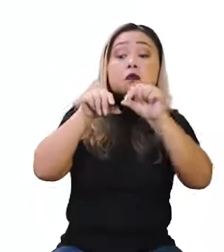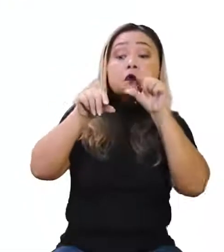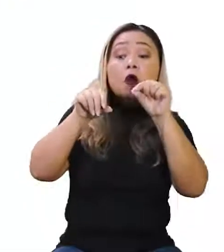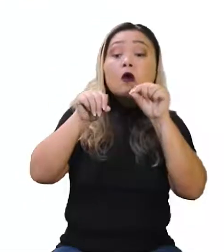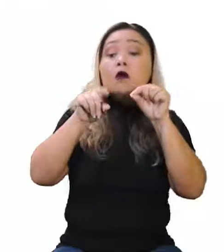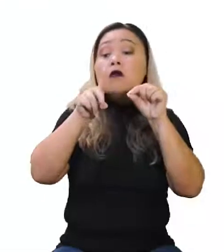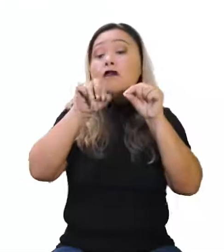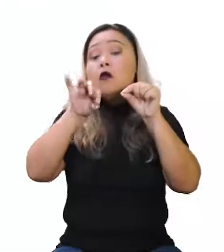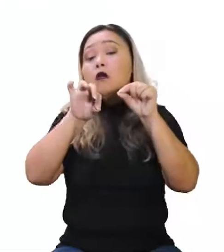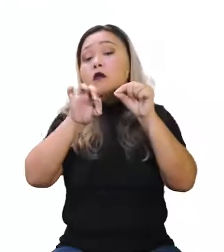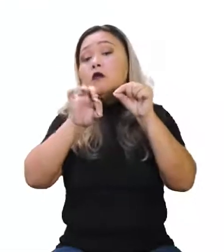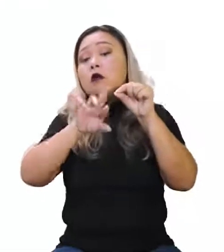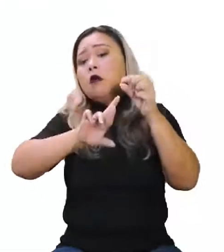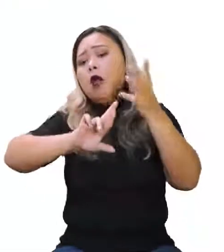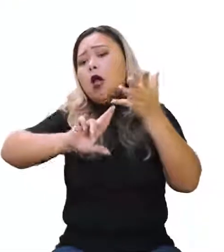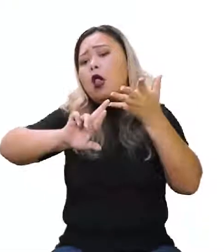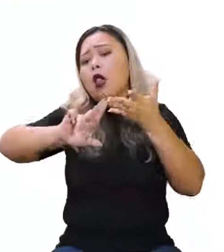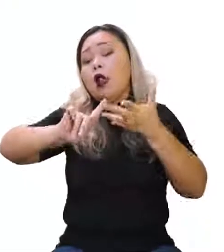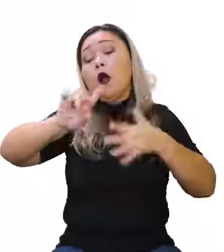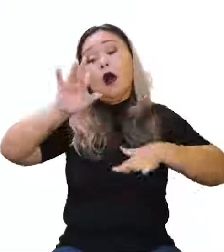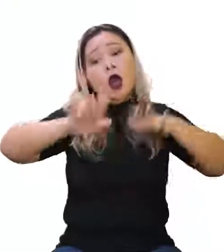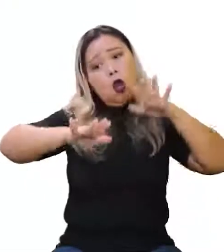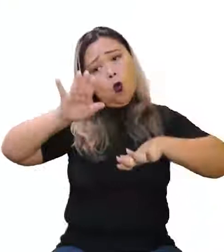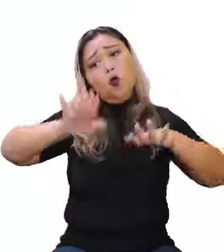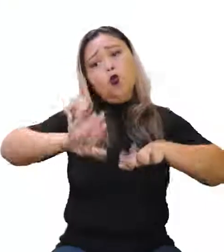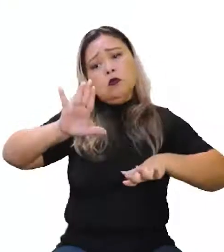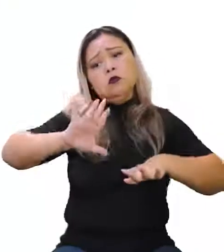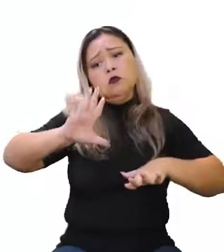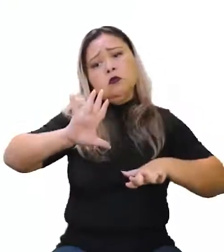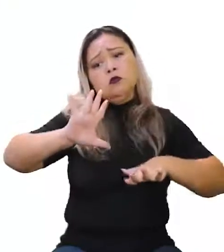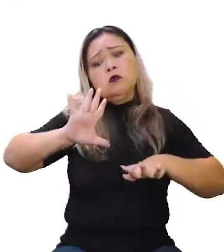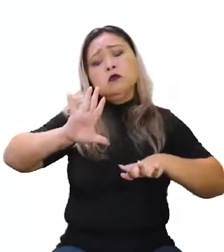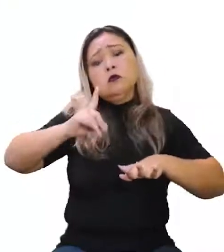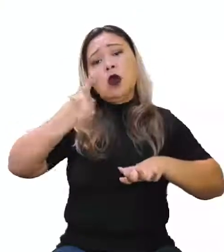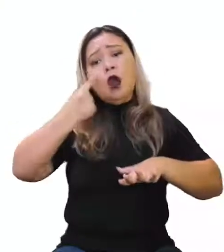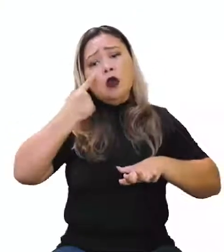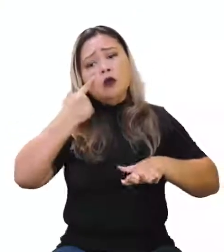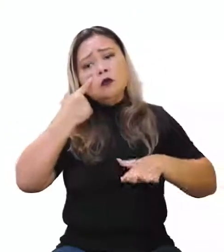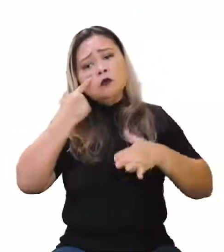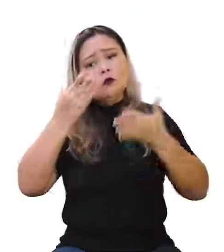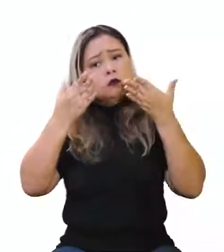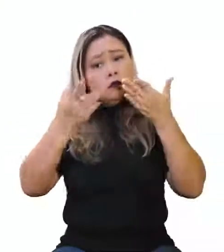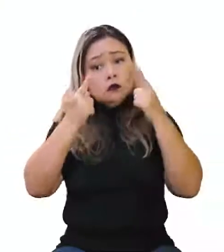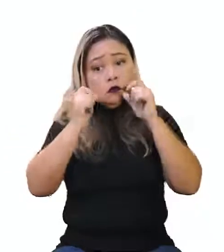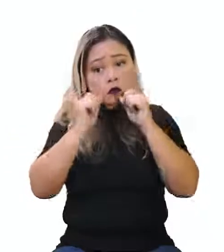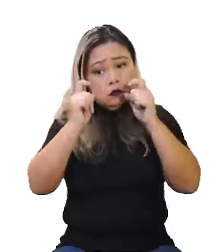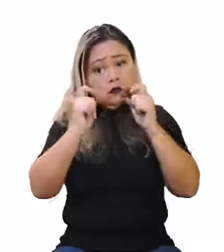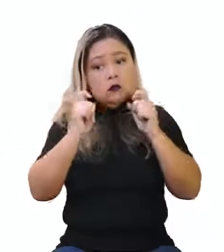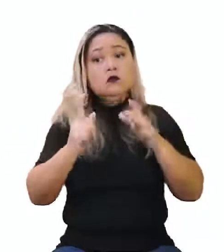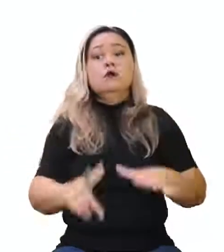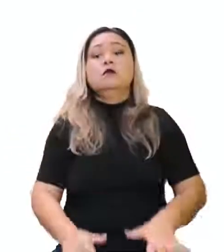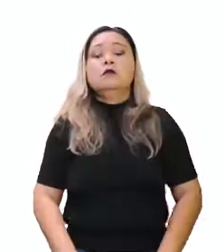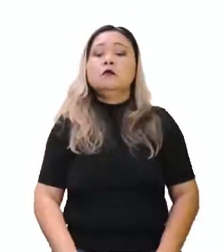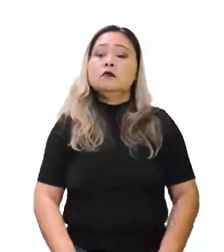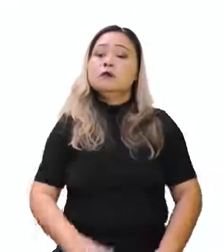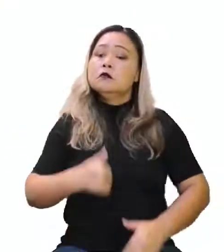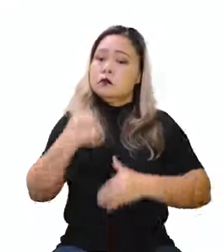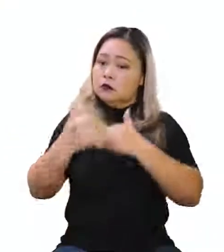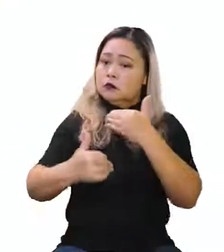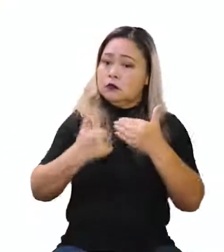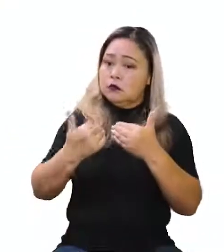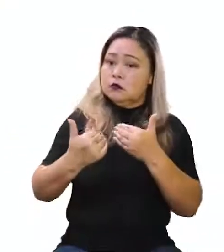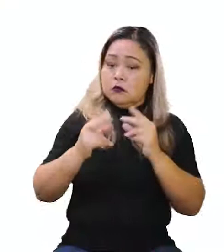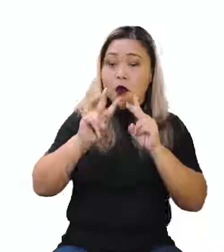que tem uma grande diversidade, mas algumas temos que levar em consideração a atenção do